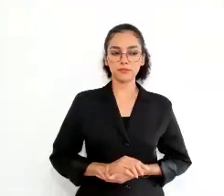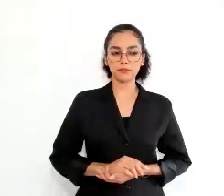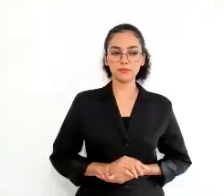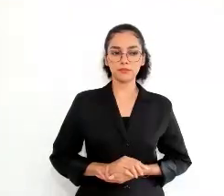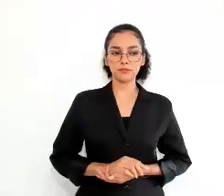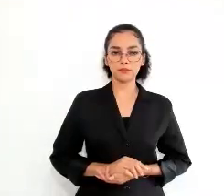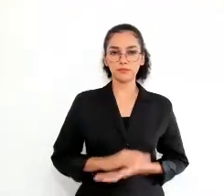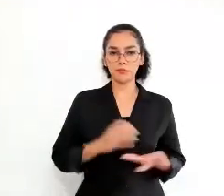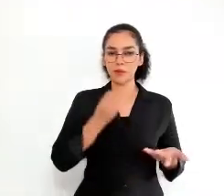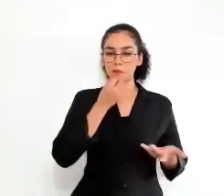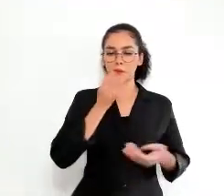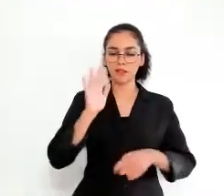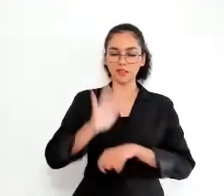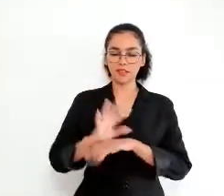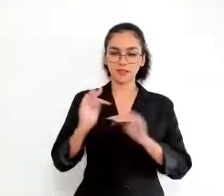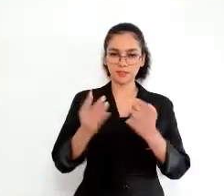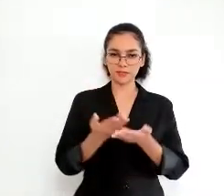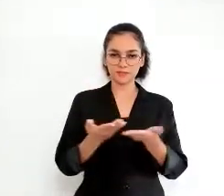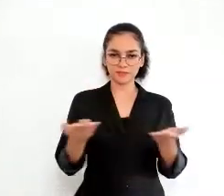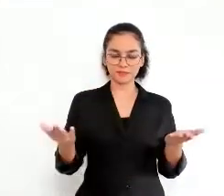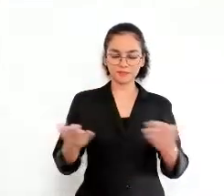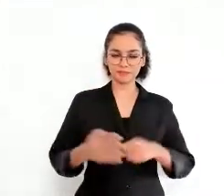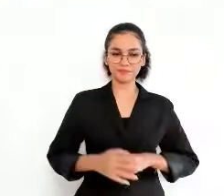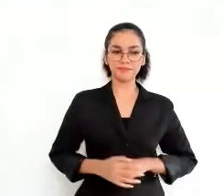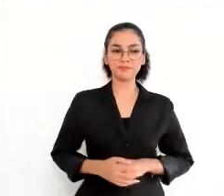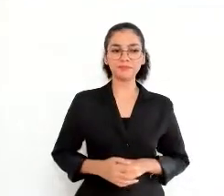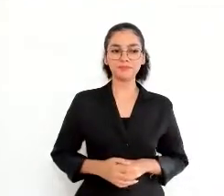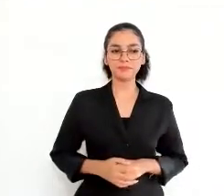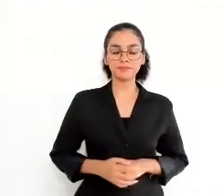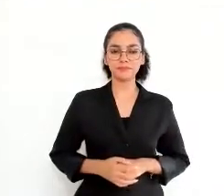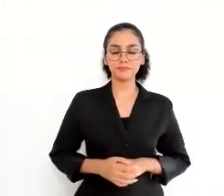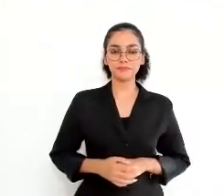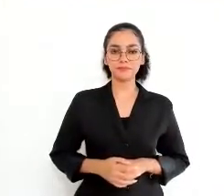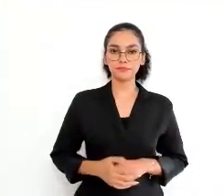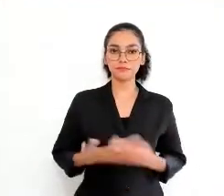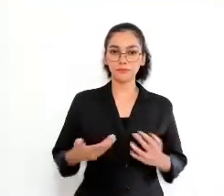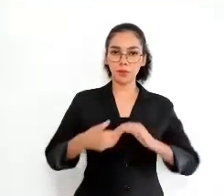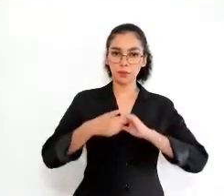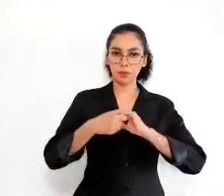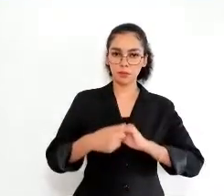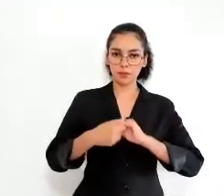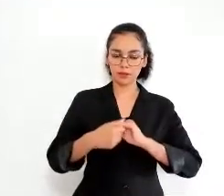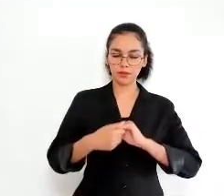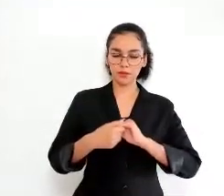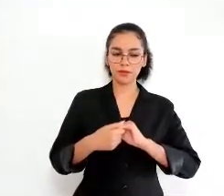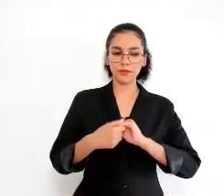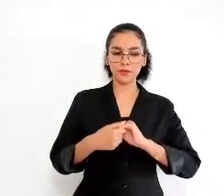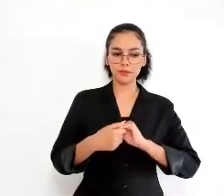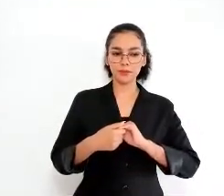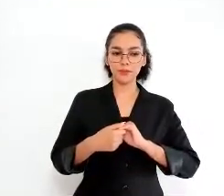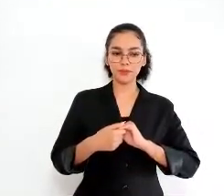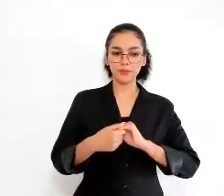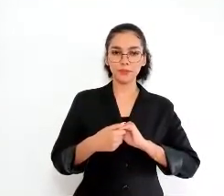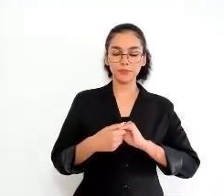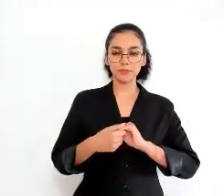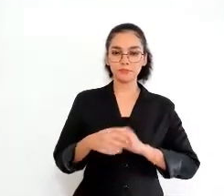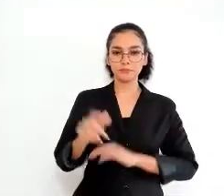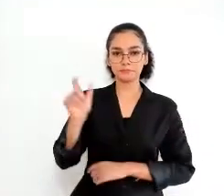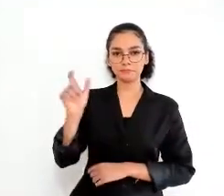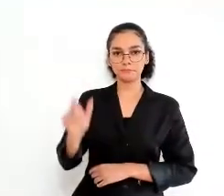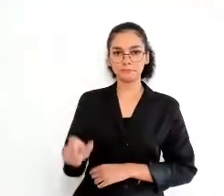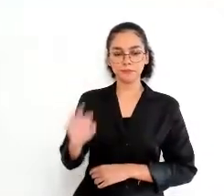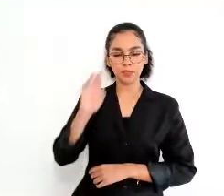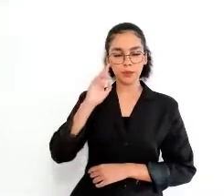Boa tarde a todos e a todas. Cumprimento inicialmente a excelentíssima senhora